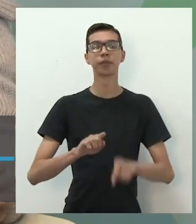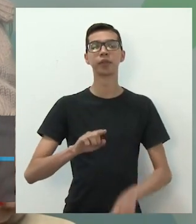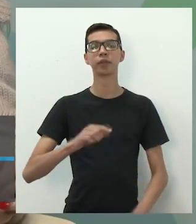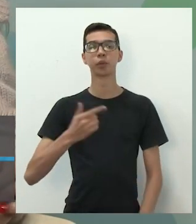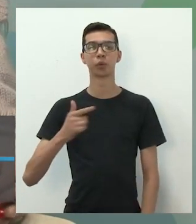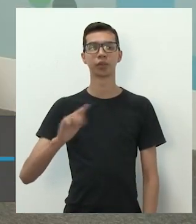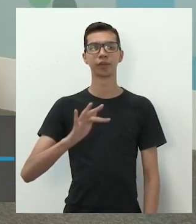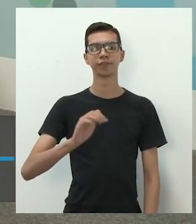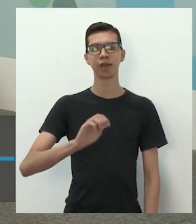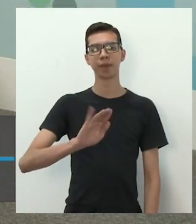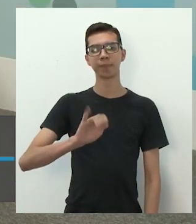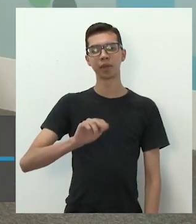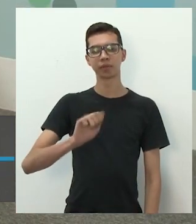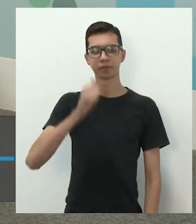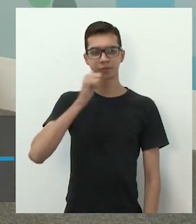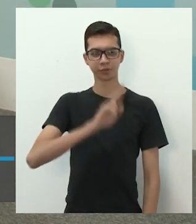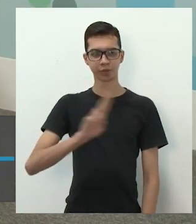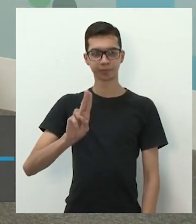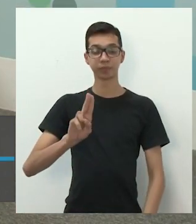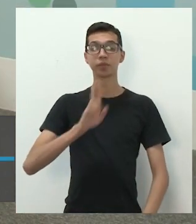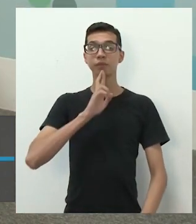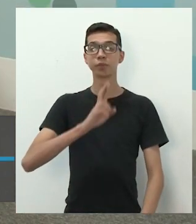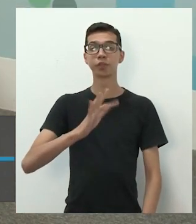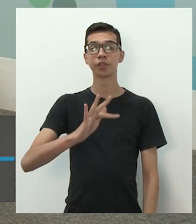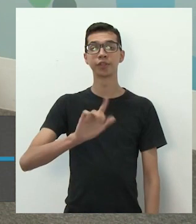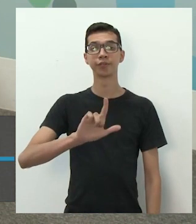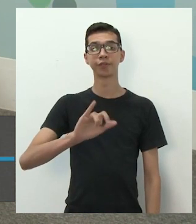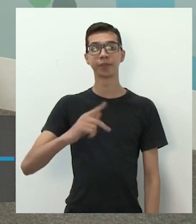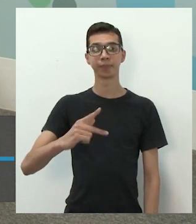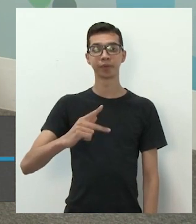storyboard. André, flipbook.